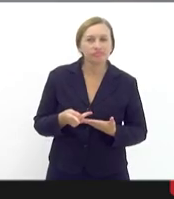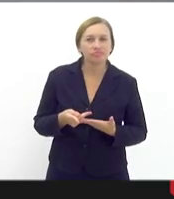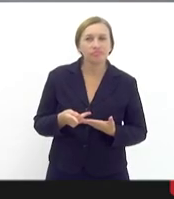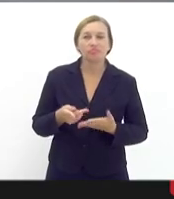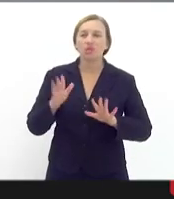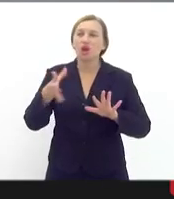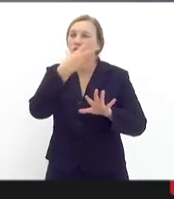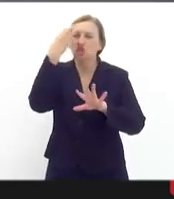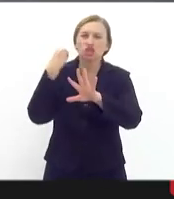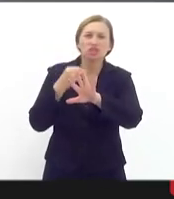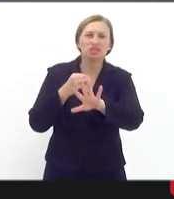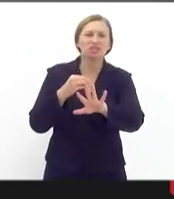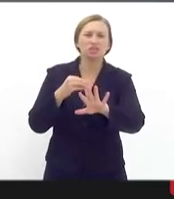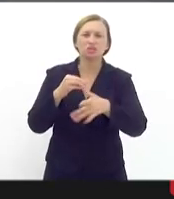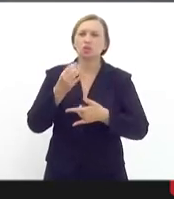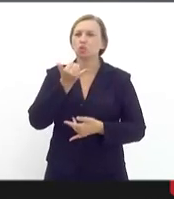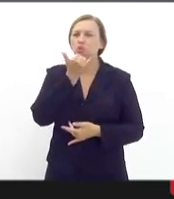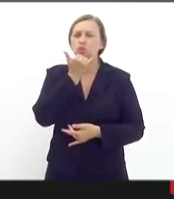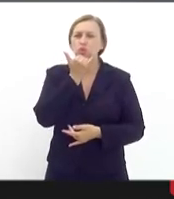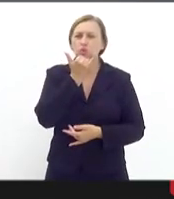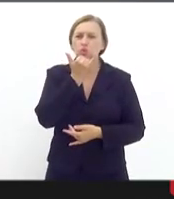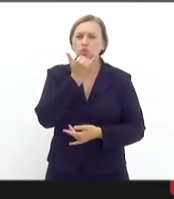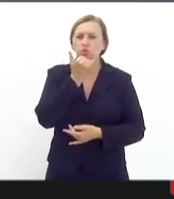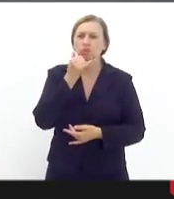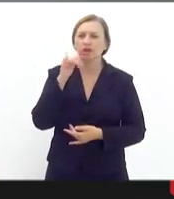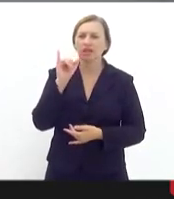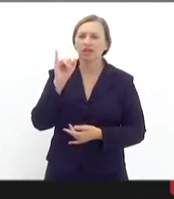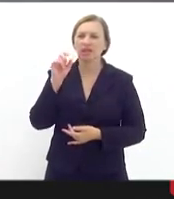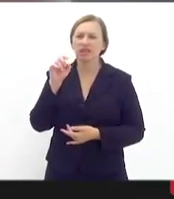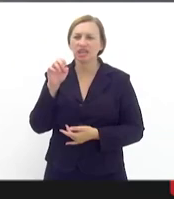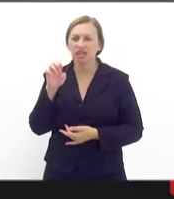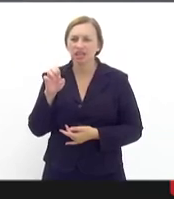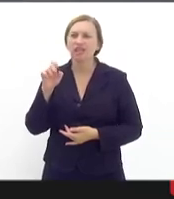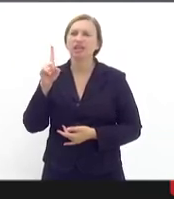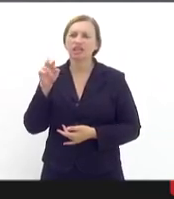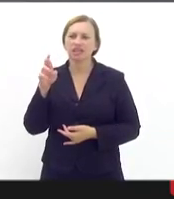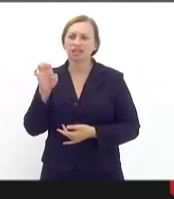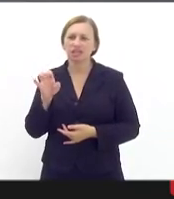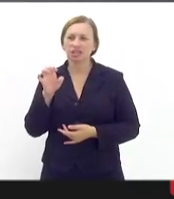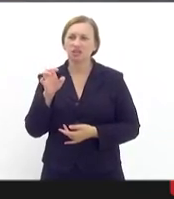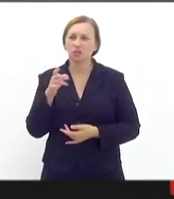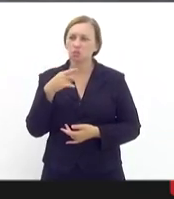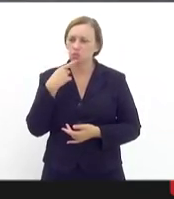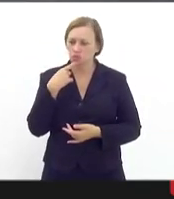Eu tinha me esquecido de uma coisa, desculpa te cortar, Ingrid, já estou para falar há algum tempo, me esqueci.